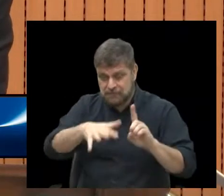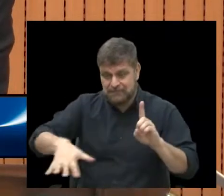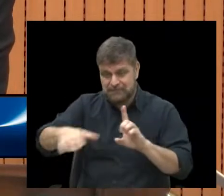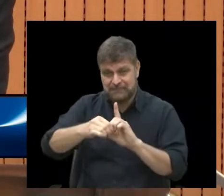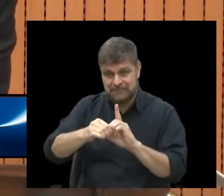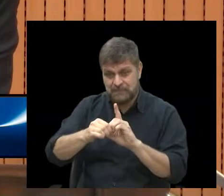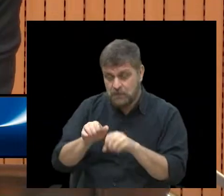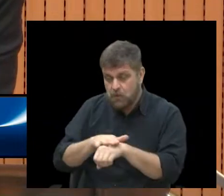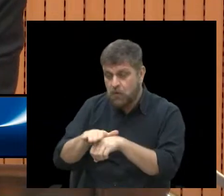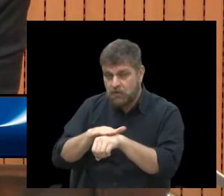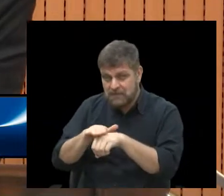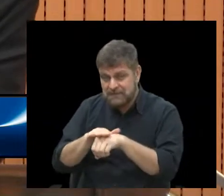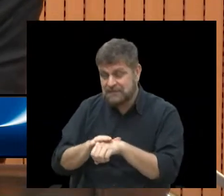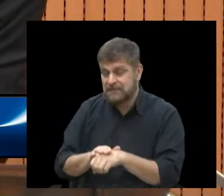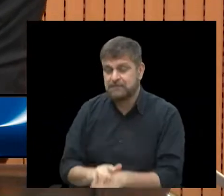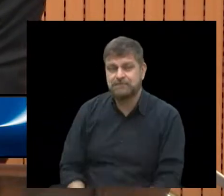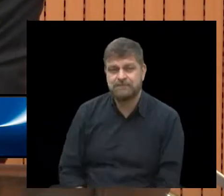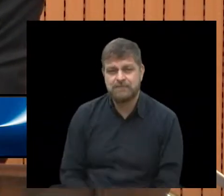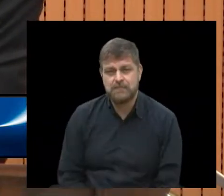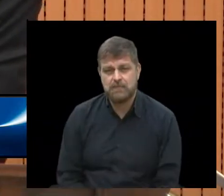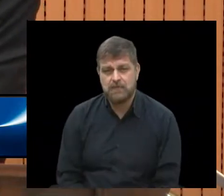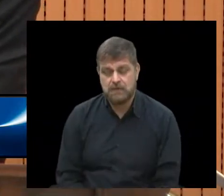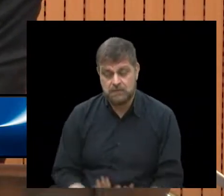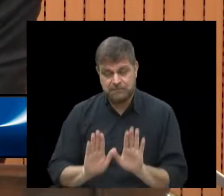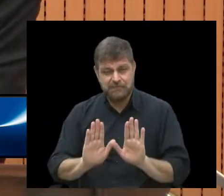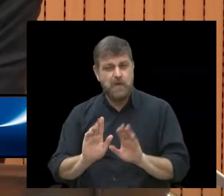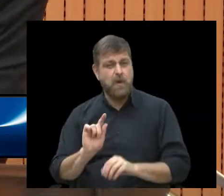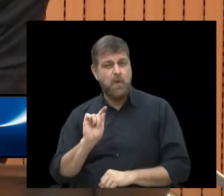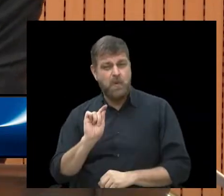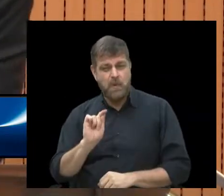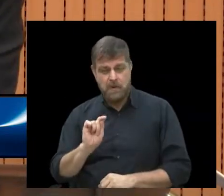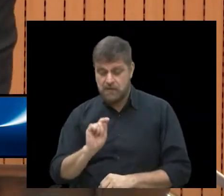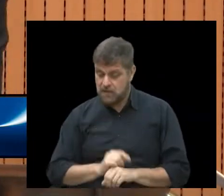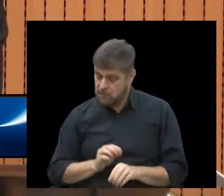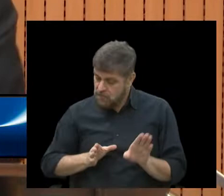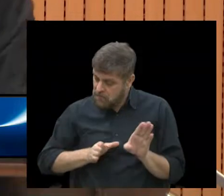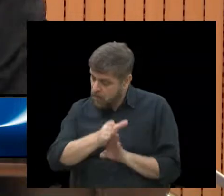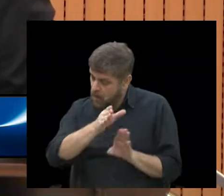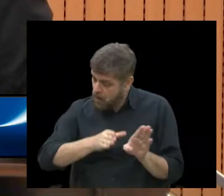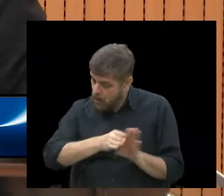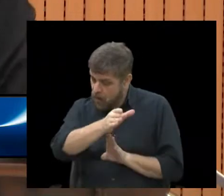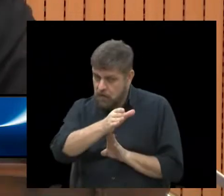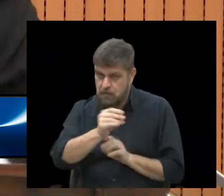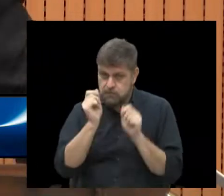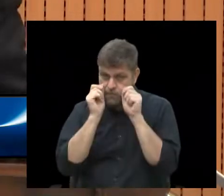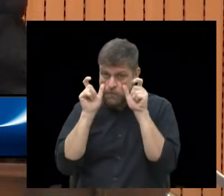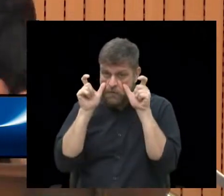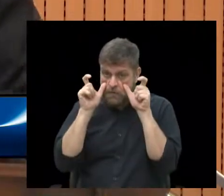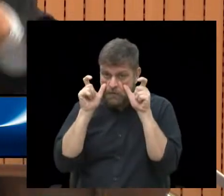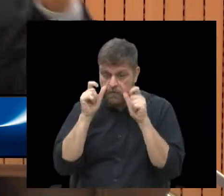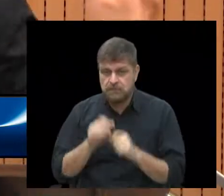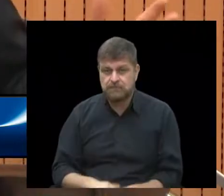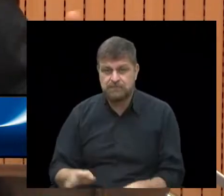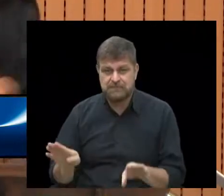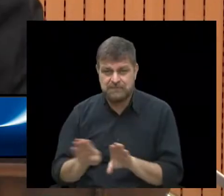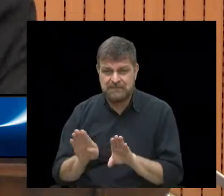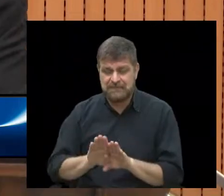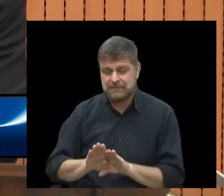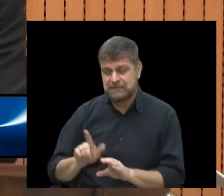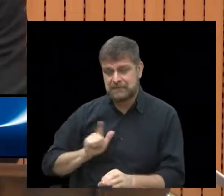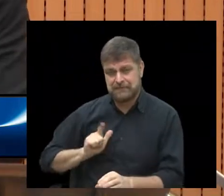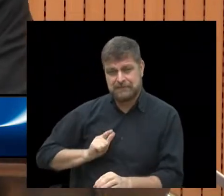cumpram efetivamente a sua função. Entretanto, e aqui eu quero trazer o alerta, chegou para mim, por diversas